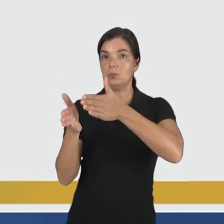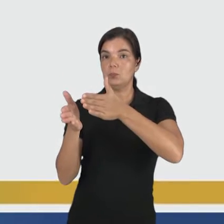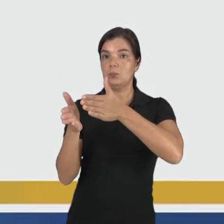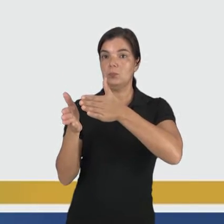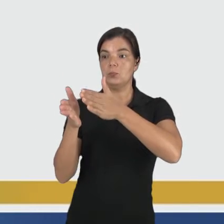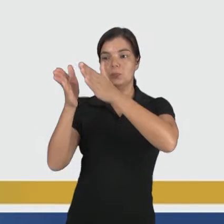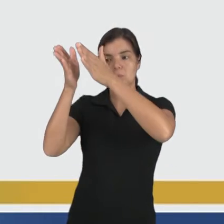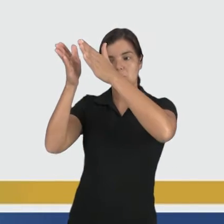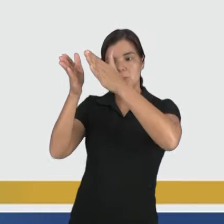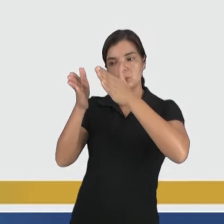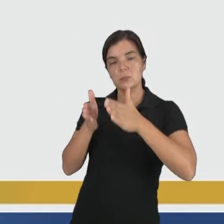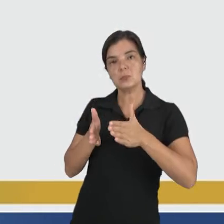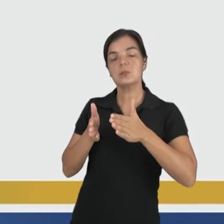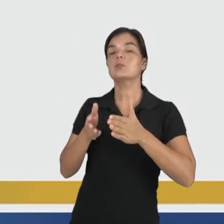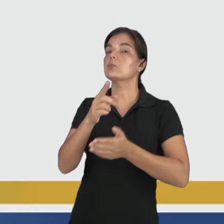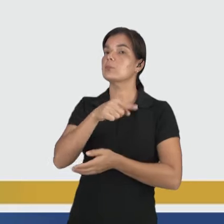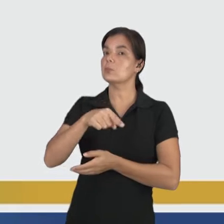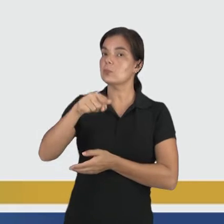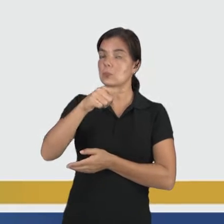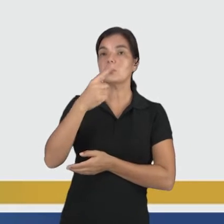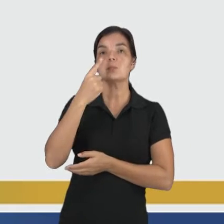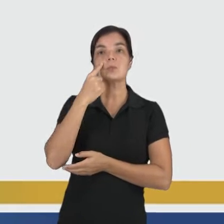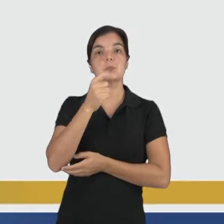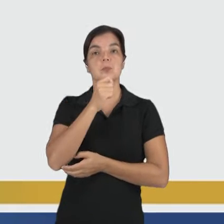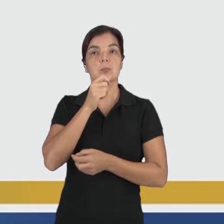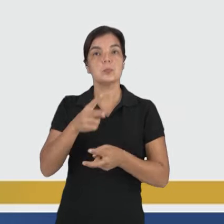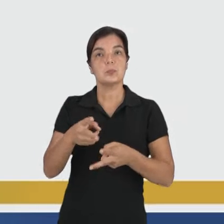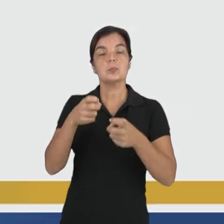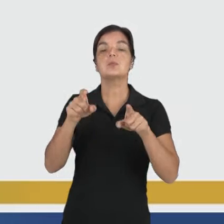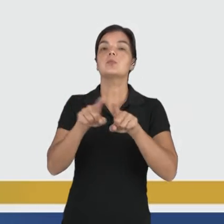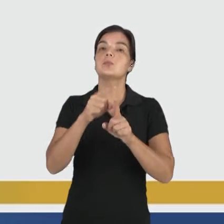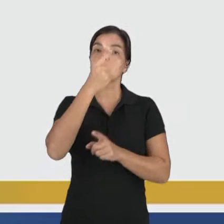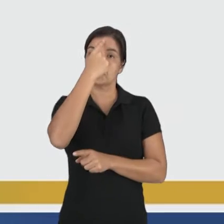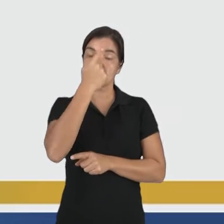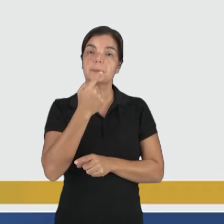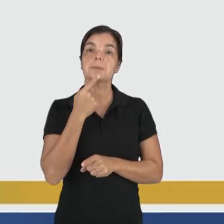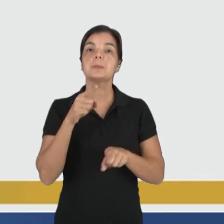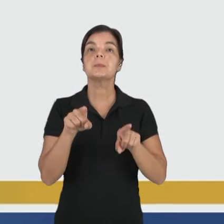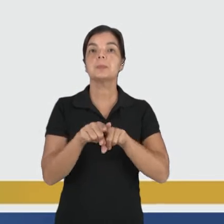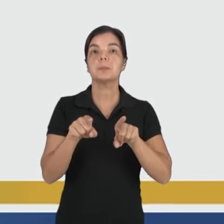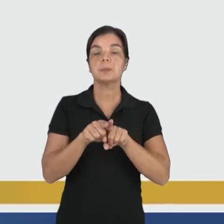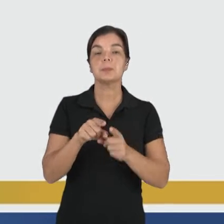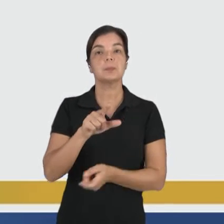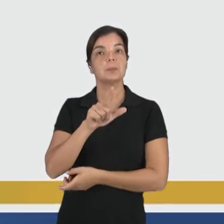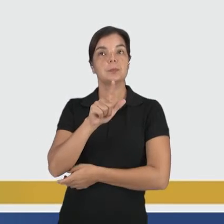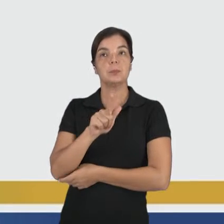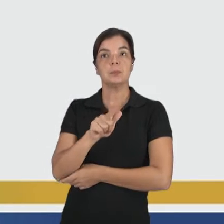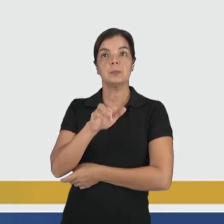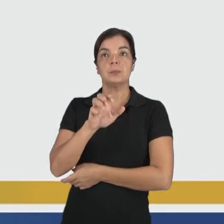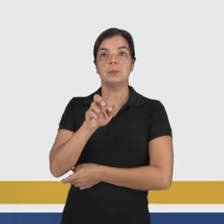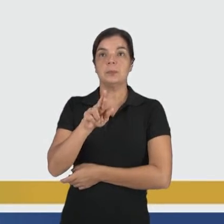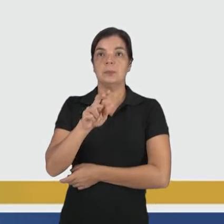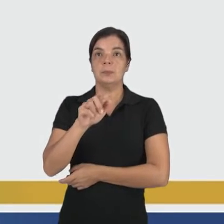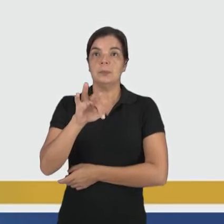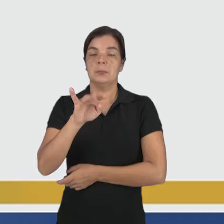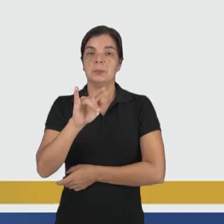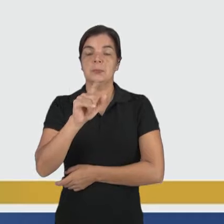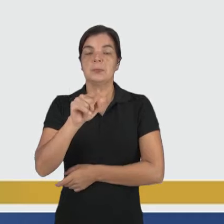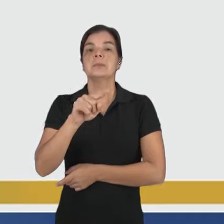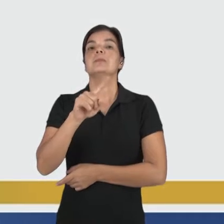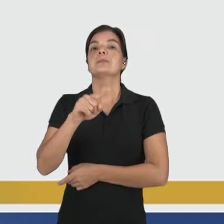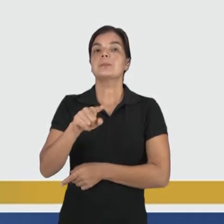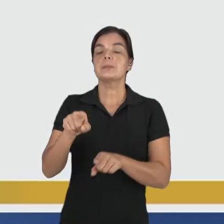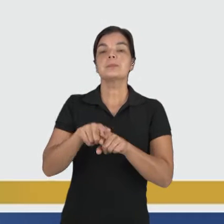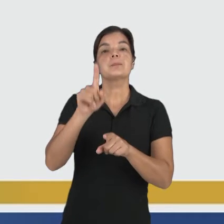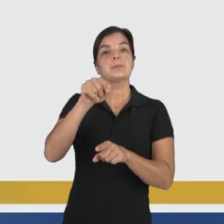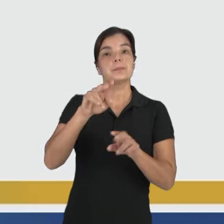certo? E aí, vocês ainda percebem na figura que a geratriz de um lado da figura ela